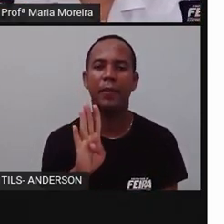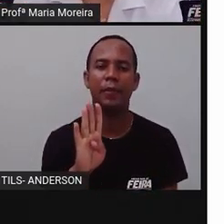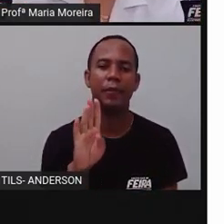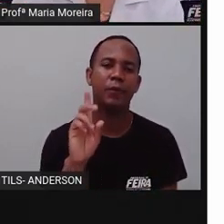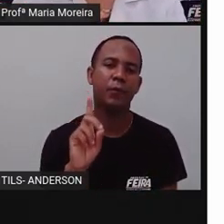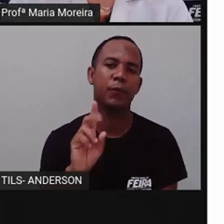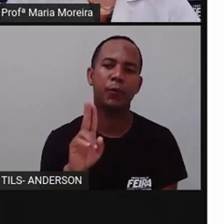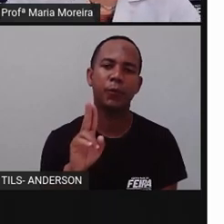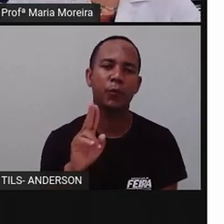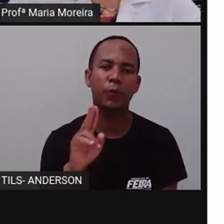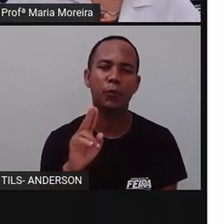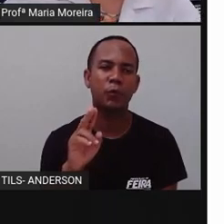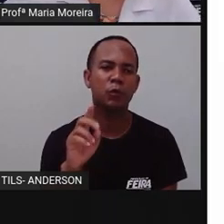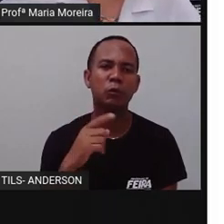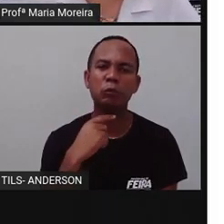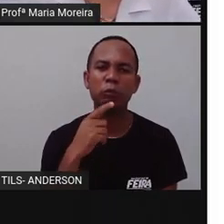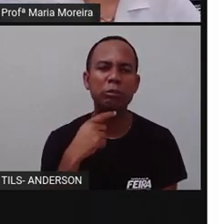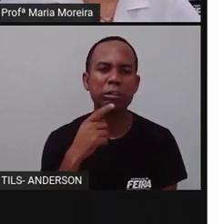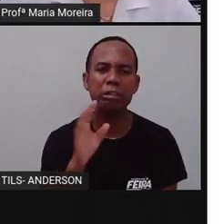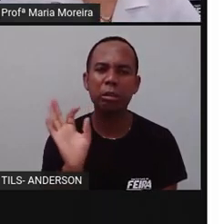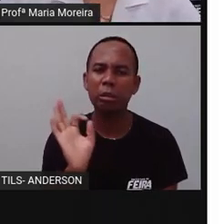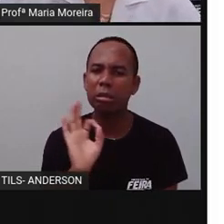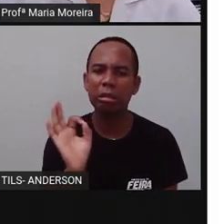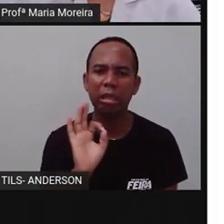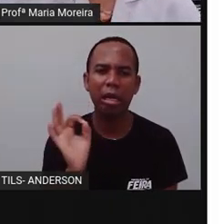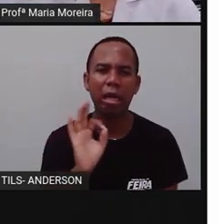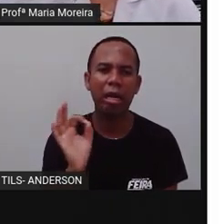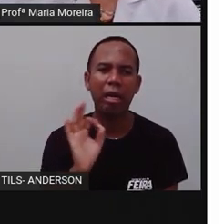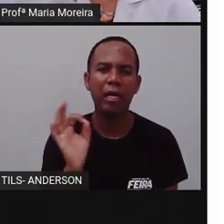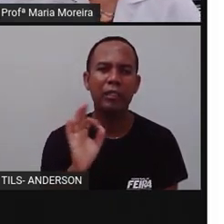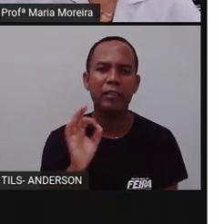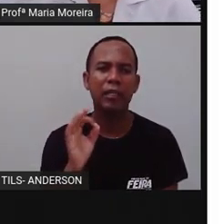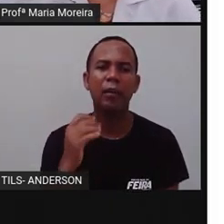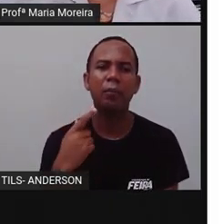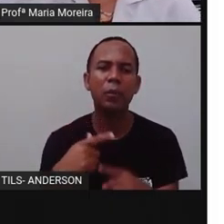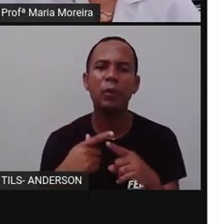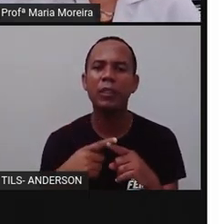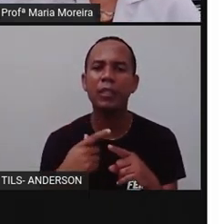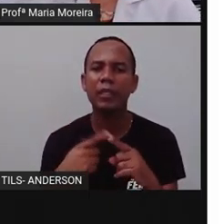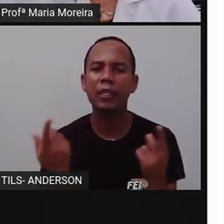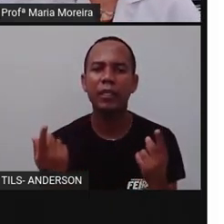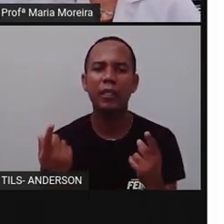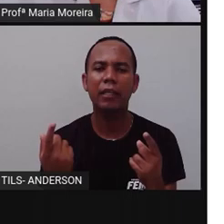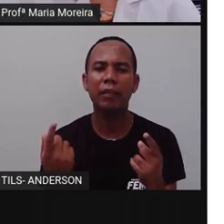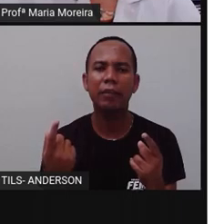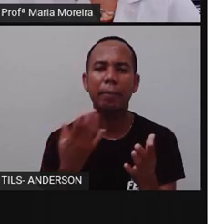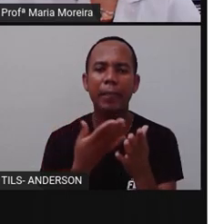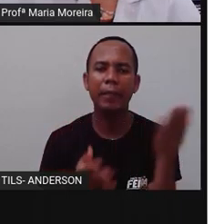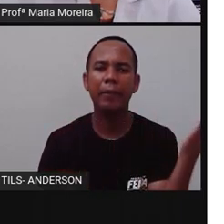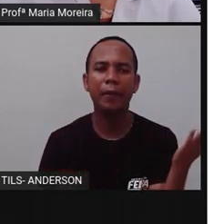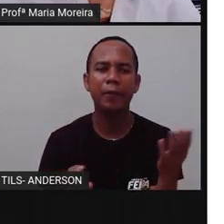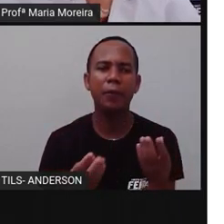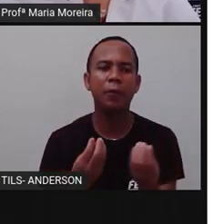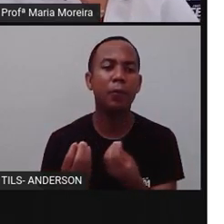perna aí para ganhar um prêmio, não é isso? Então, quais foram os fatos que acabaram atrapalhando isso aí?